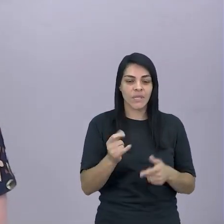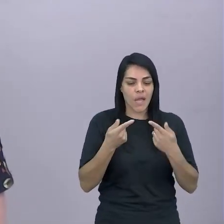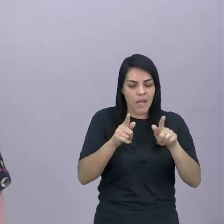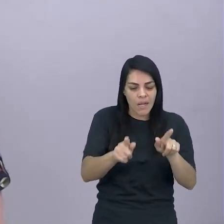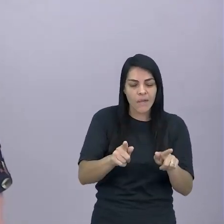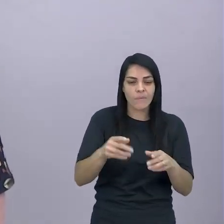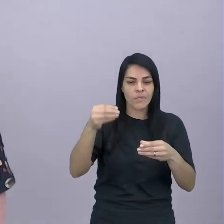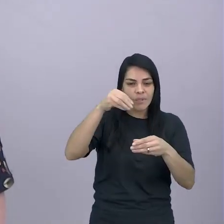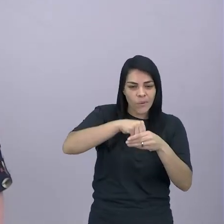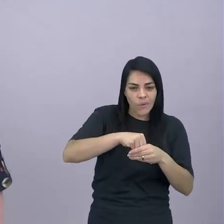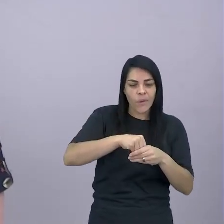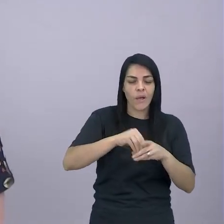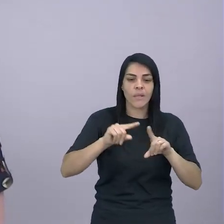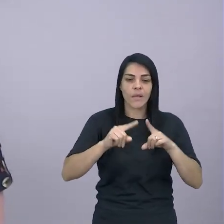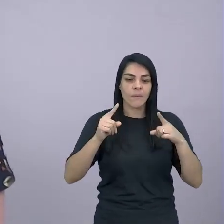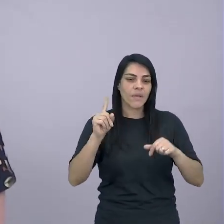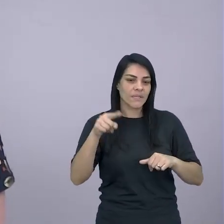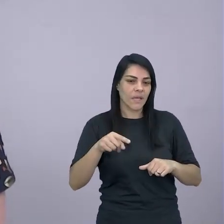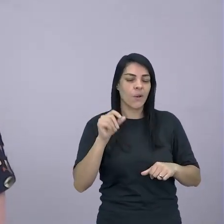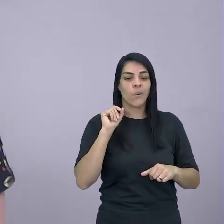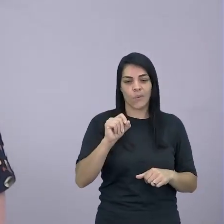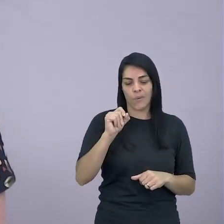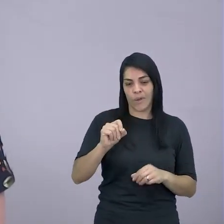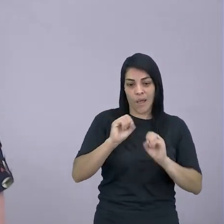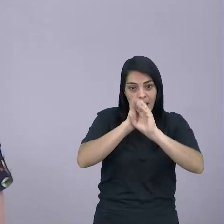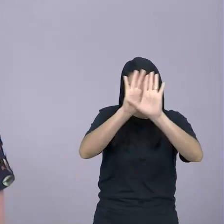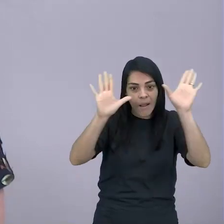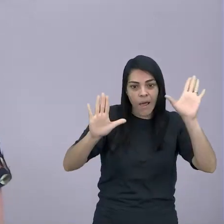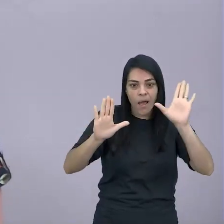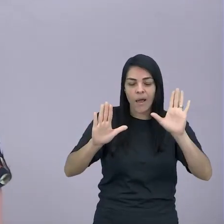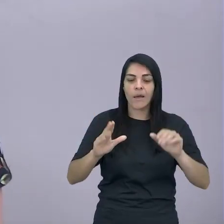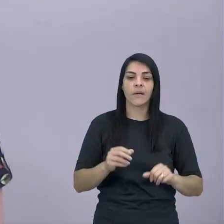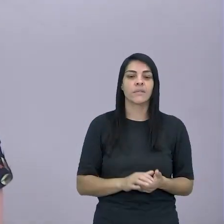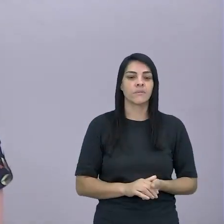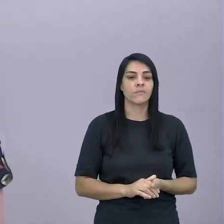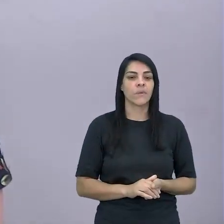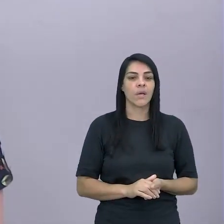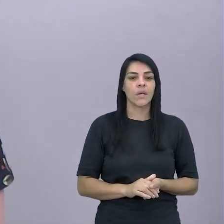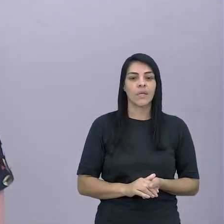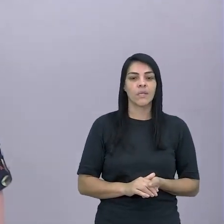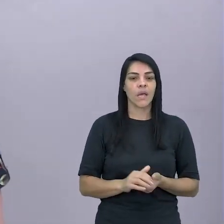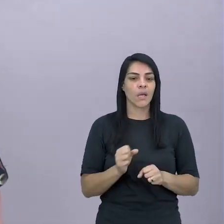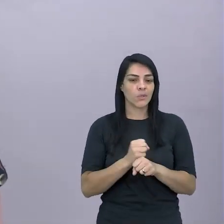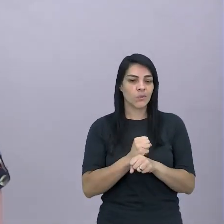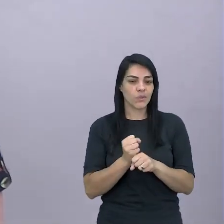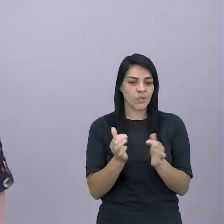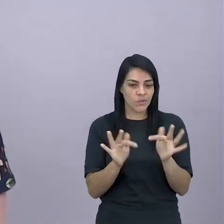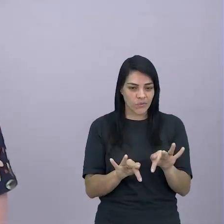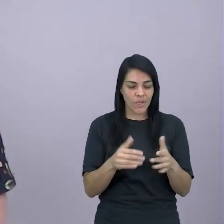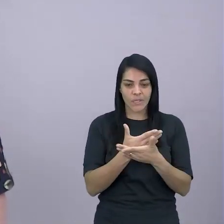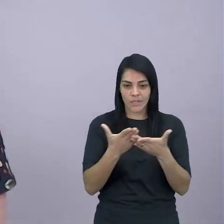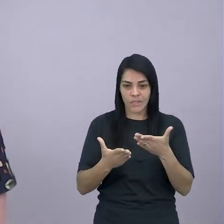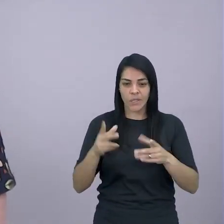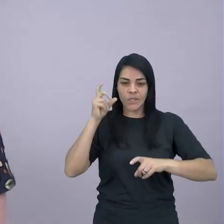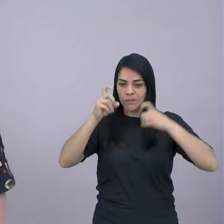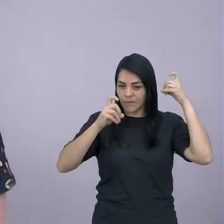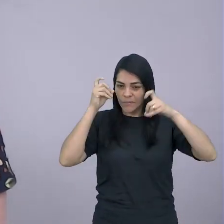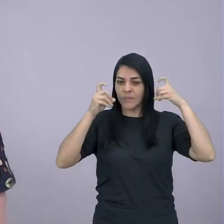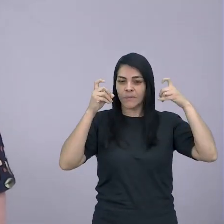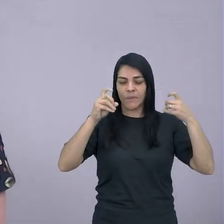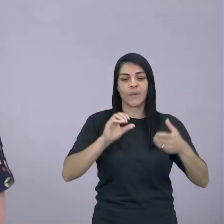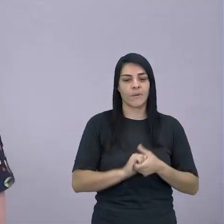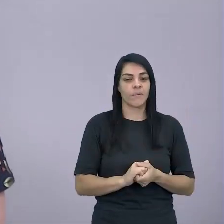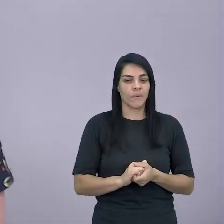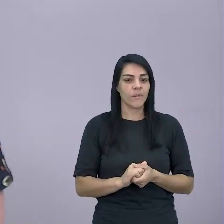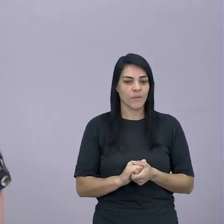sendo inserida, porque isso vai ficar muito mais claro lá nos anos finais. É nos anos finais que a gente vai se preocupar com isso, né?